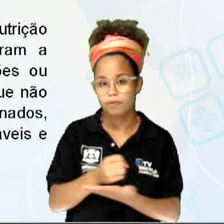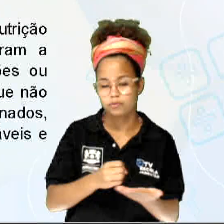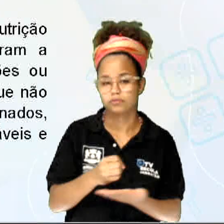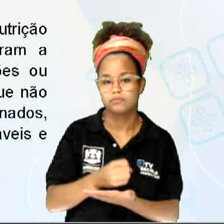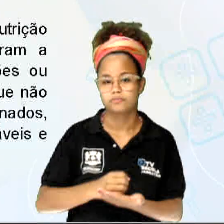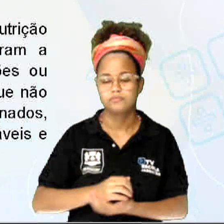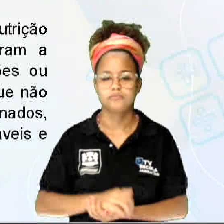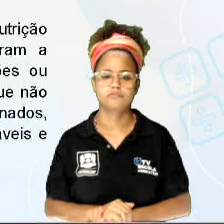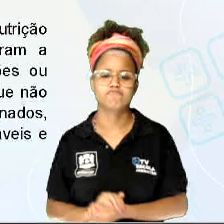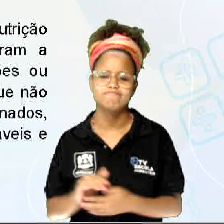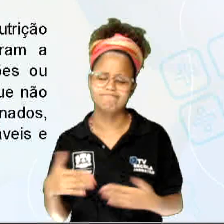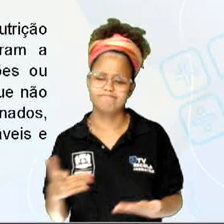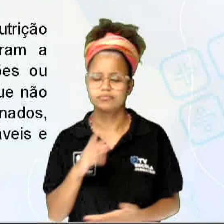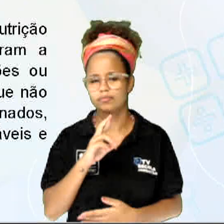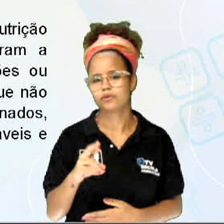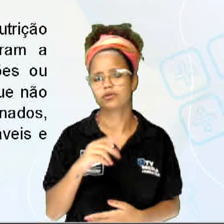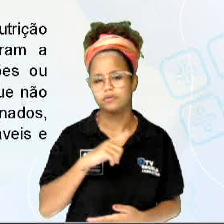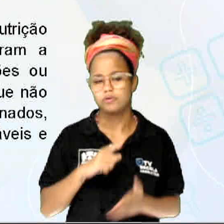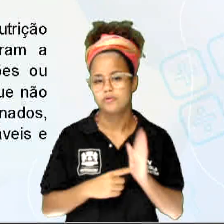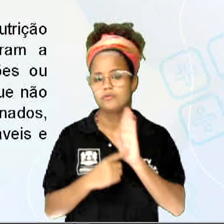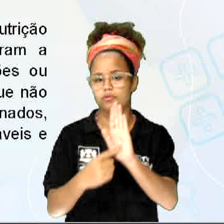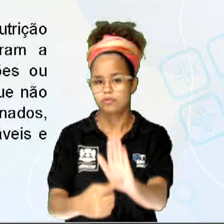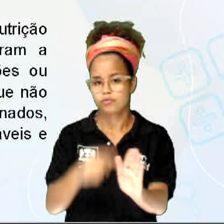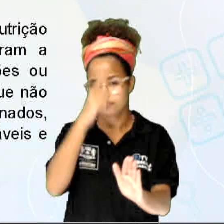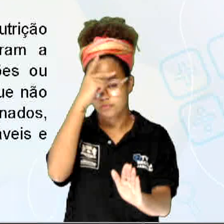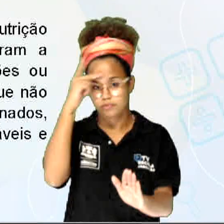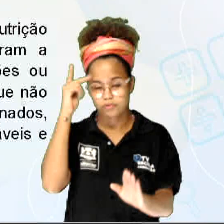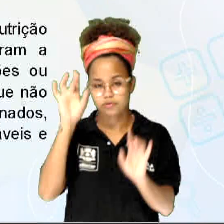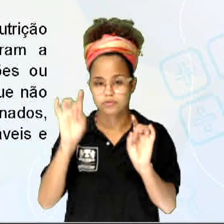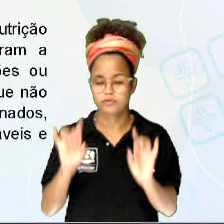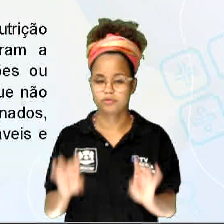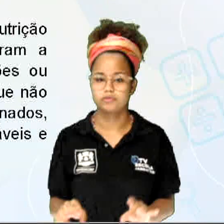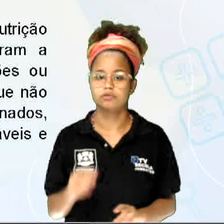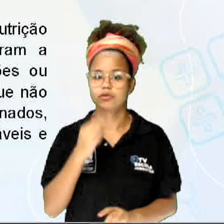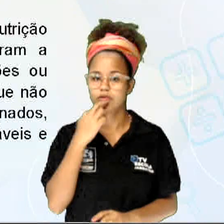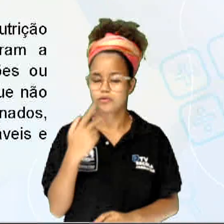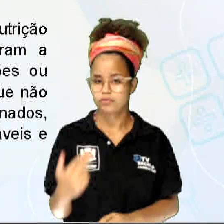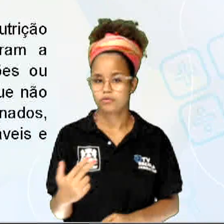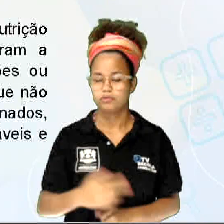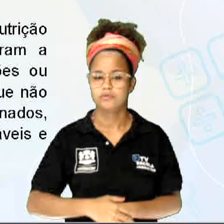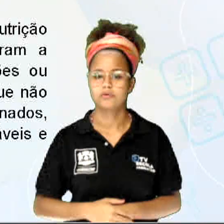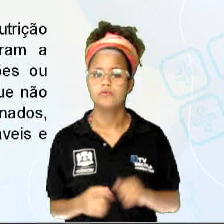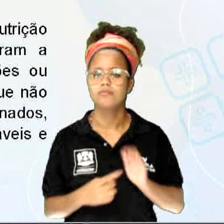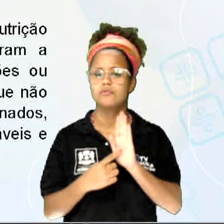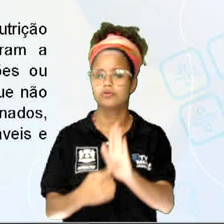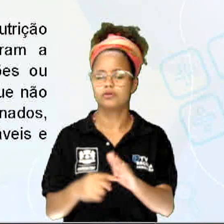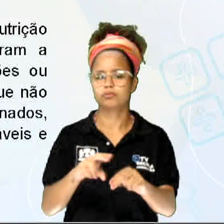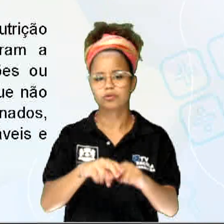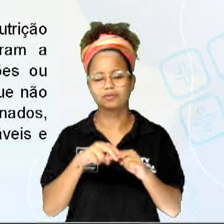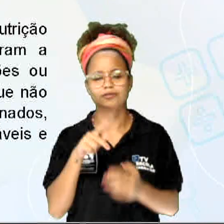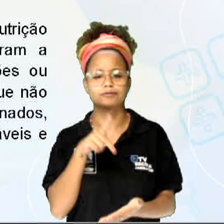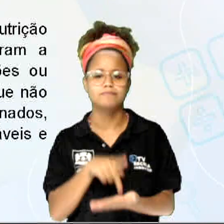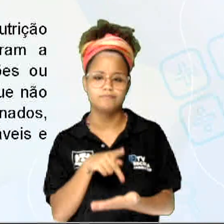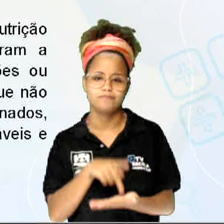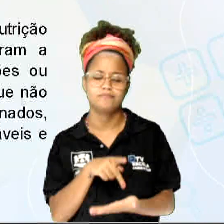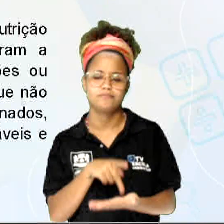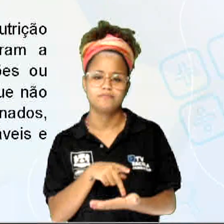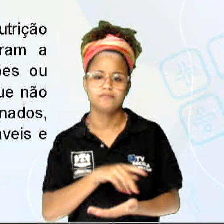Os resultados apresentados pela especialista em nutrição indicam que, diante dessa